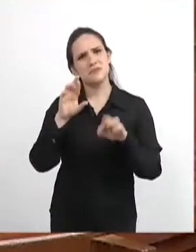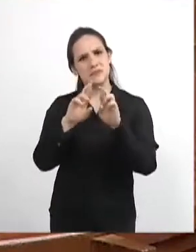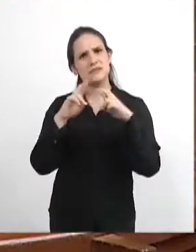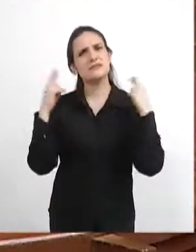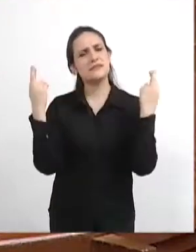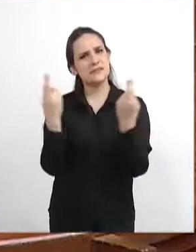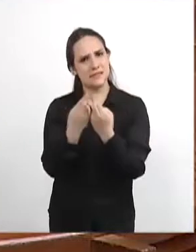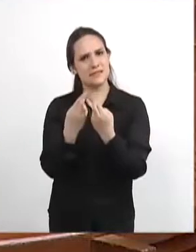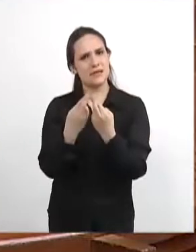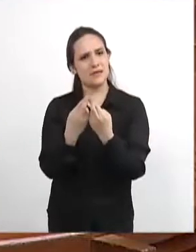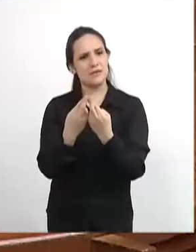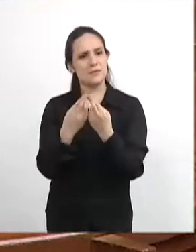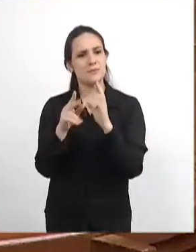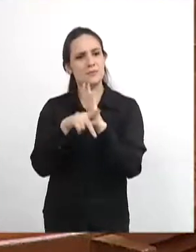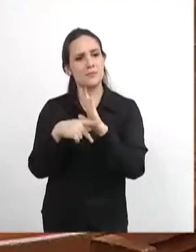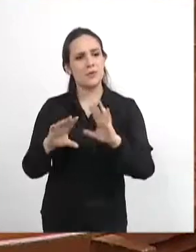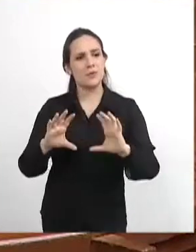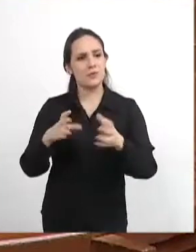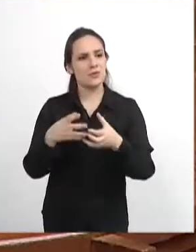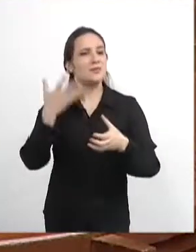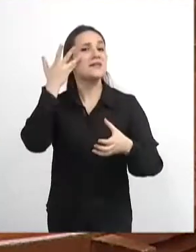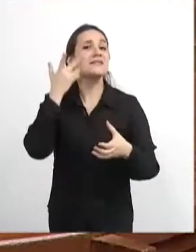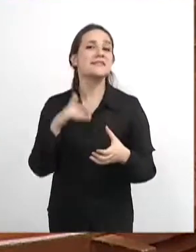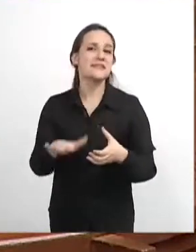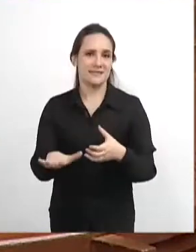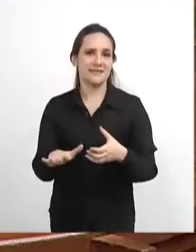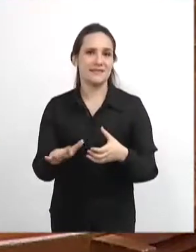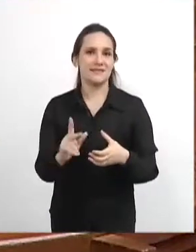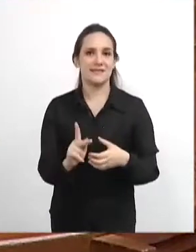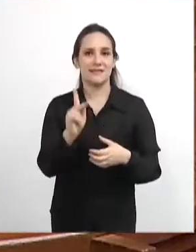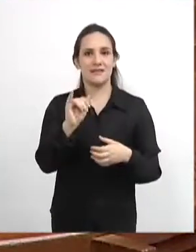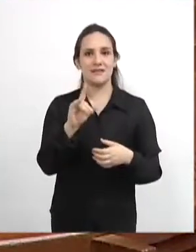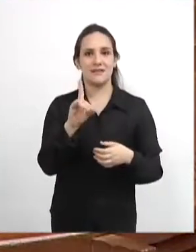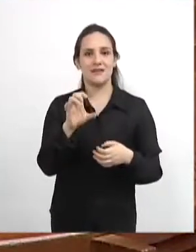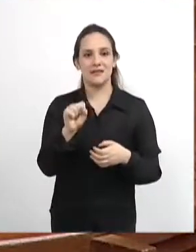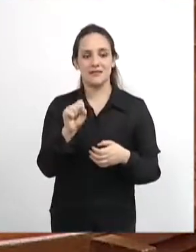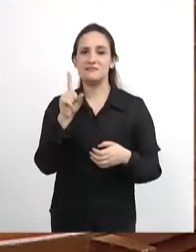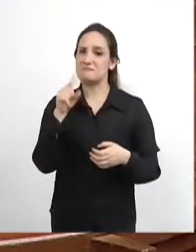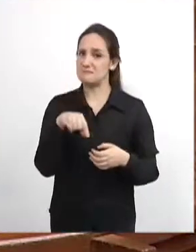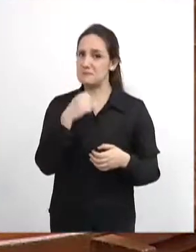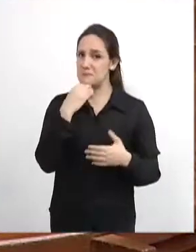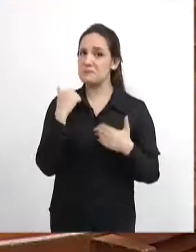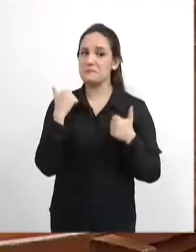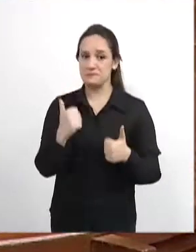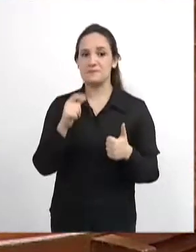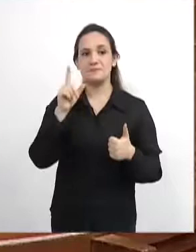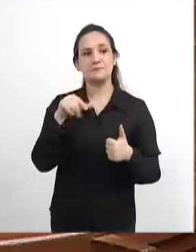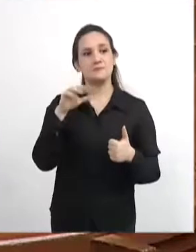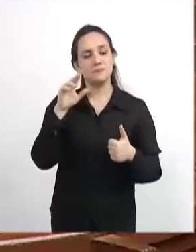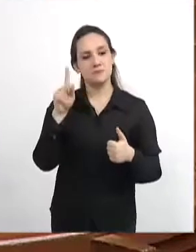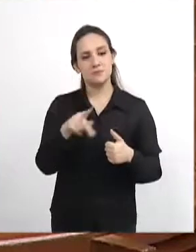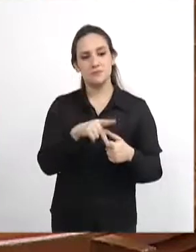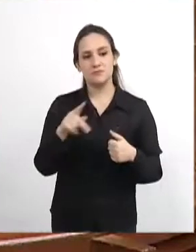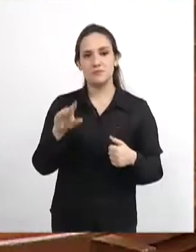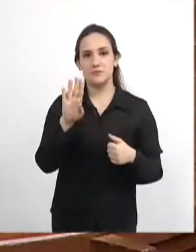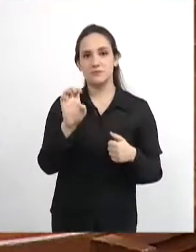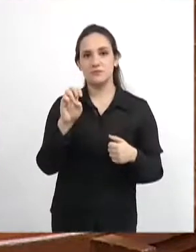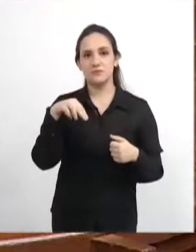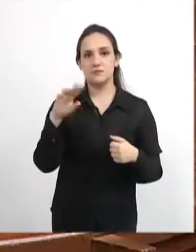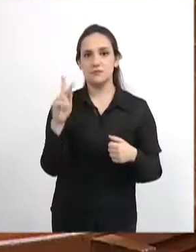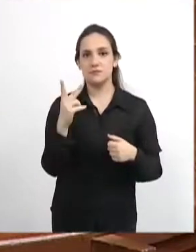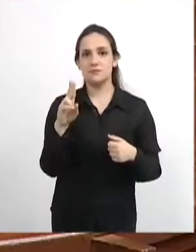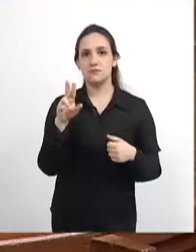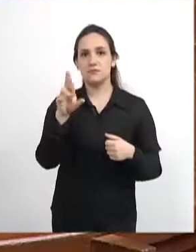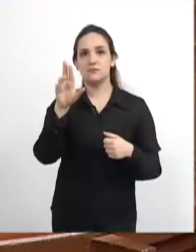uma sessão do Parlamento Kids, muito bem liderado pelo professor Benhur Ferreira, ele que